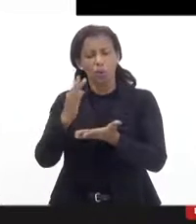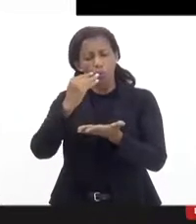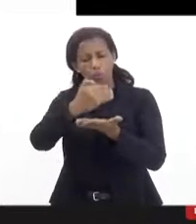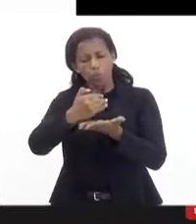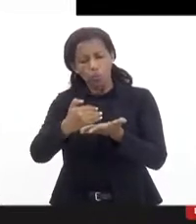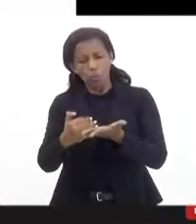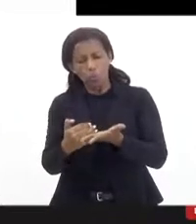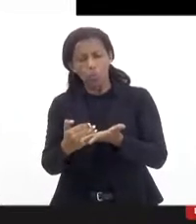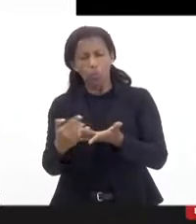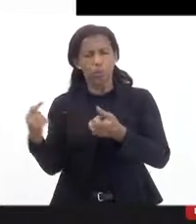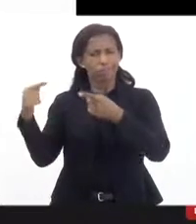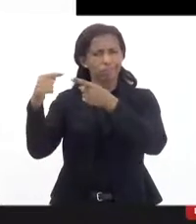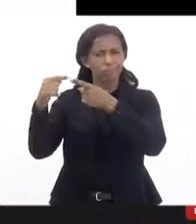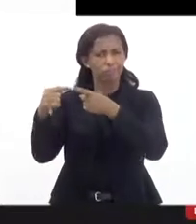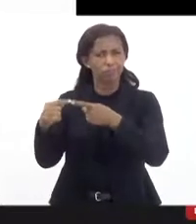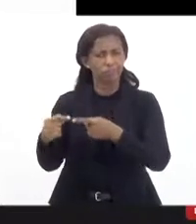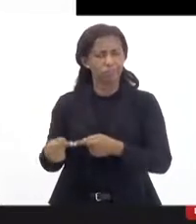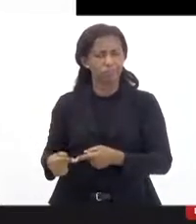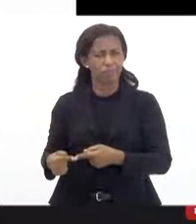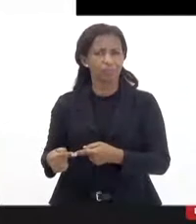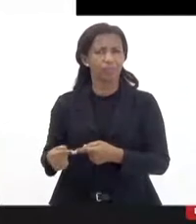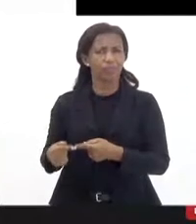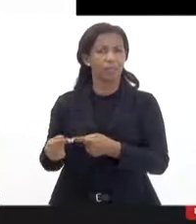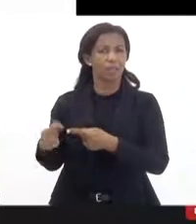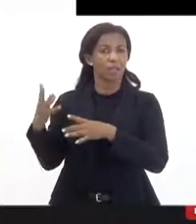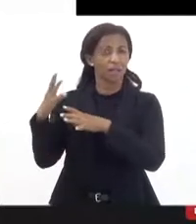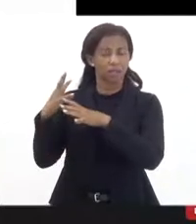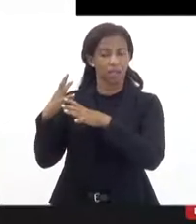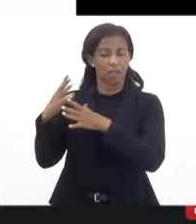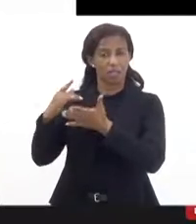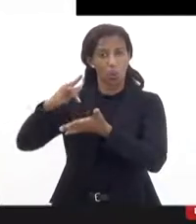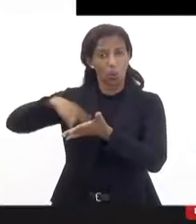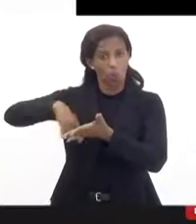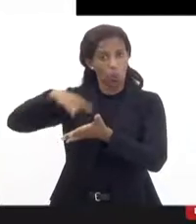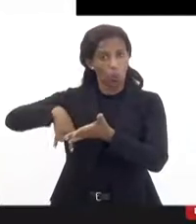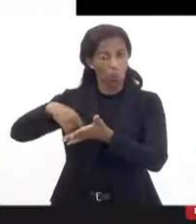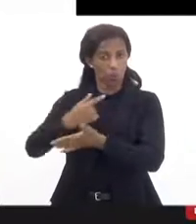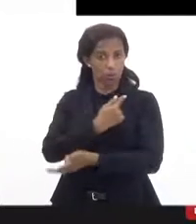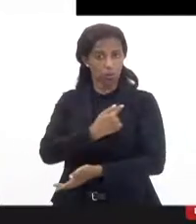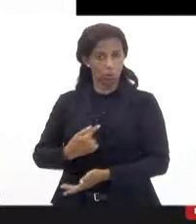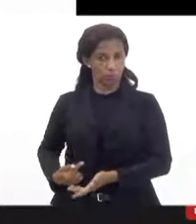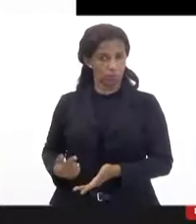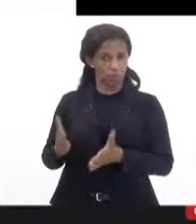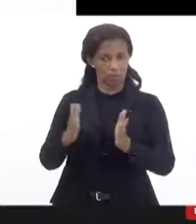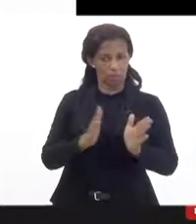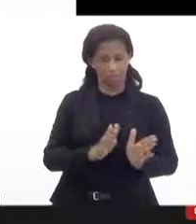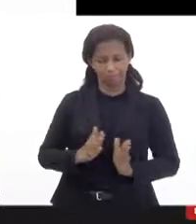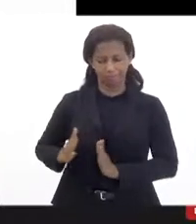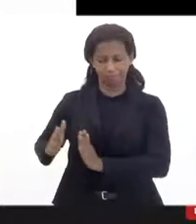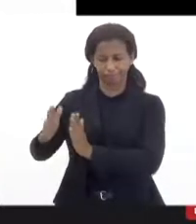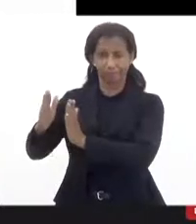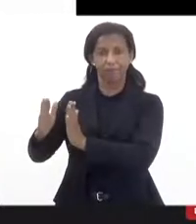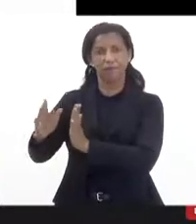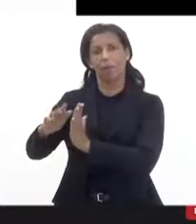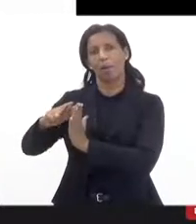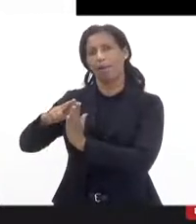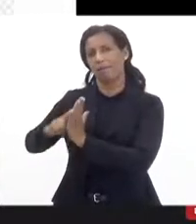alguma correlação com algum tópico das contas de governo do Estado, elas foram levadas para o